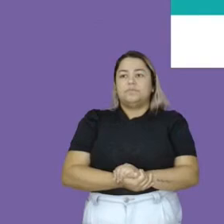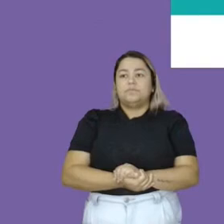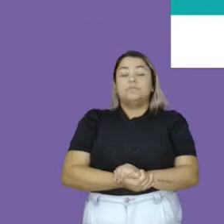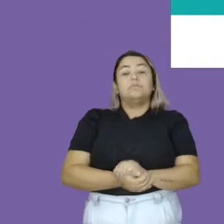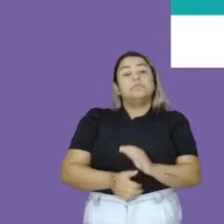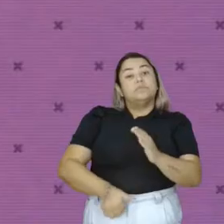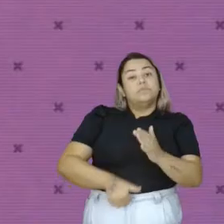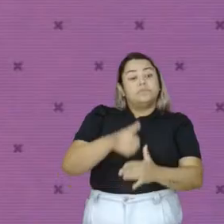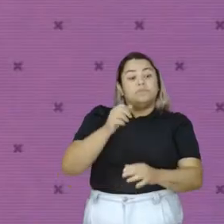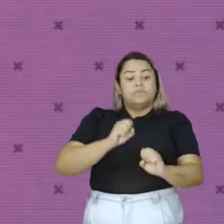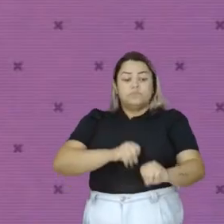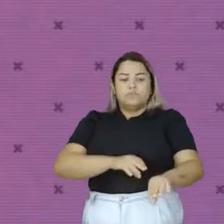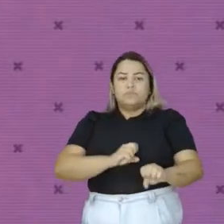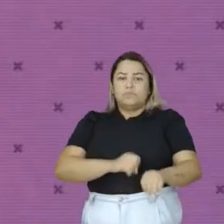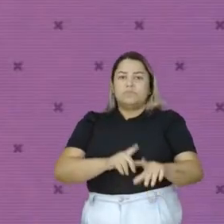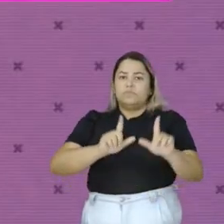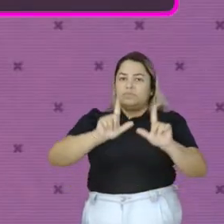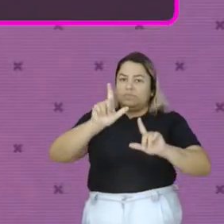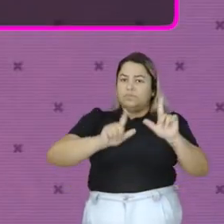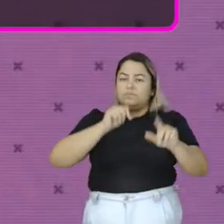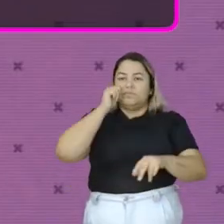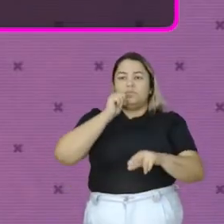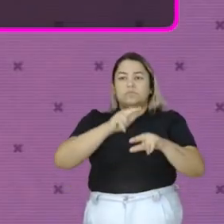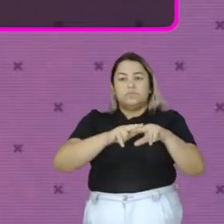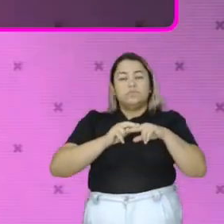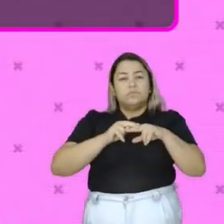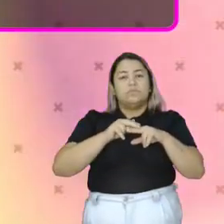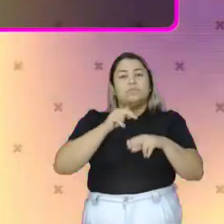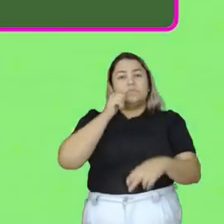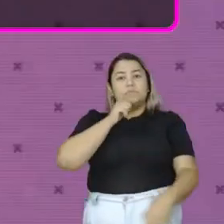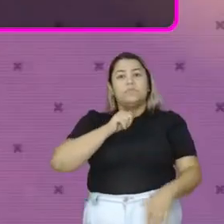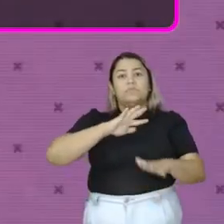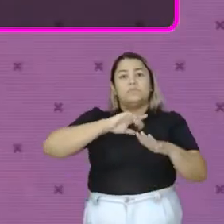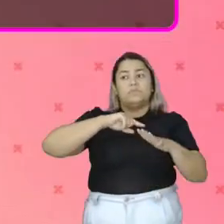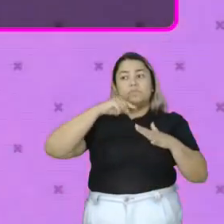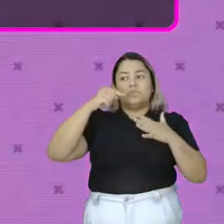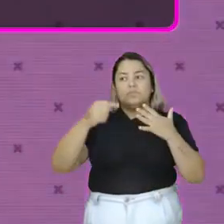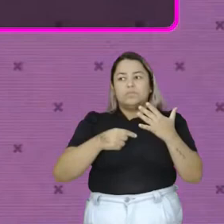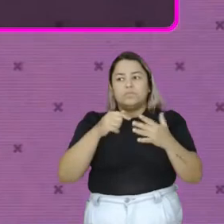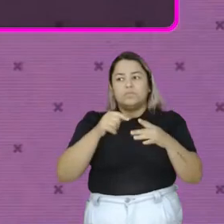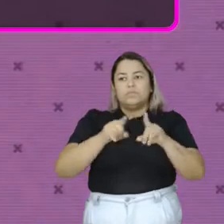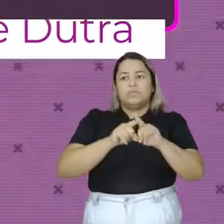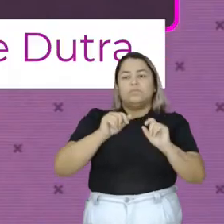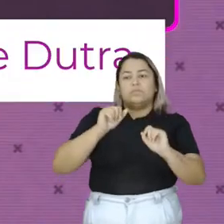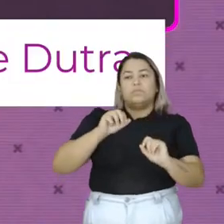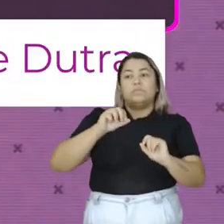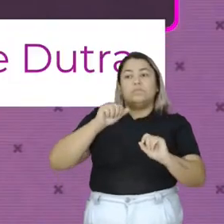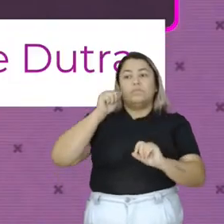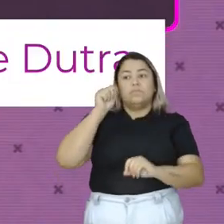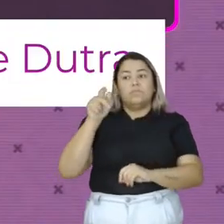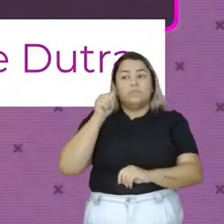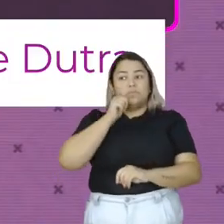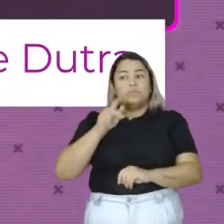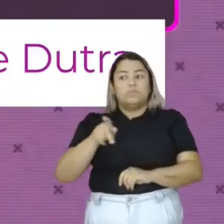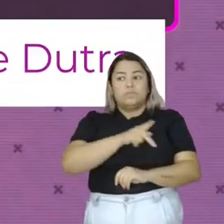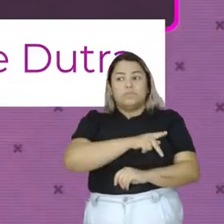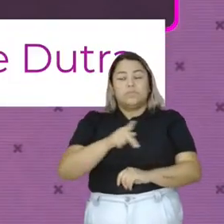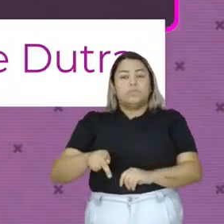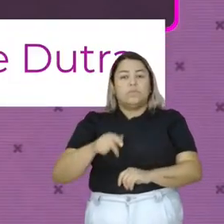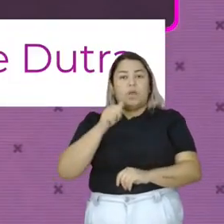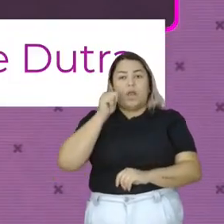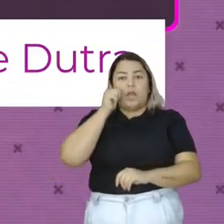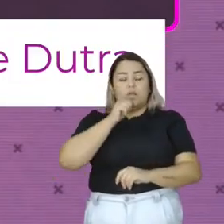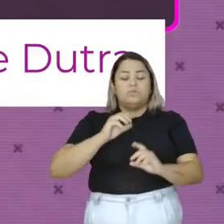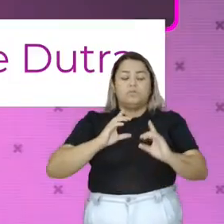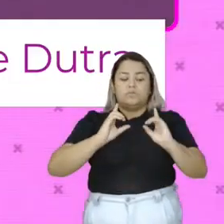Na primeira aula do TV Elas por Elas Formação, a professora Martinha Clarete Dutra fez um panorama da vida pública das mulheres com